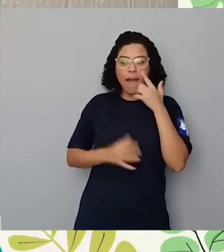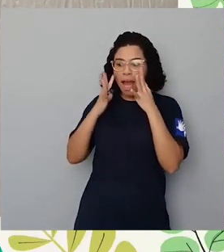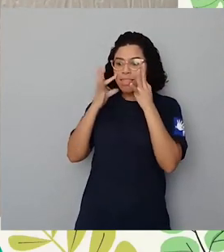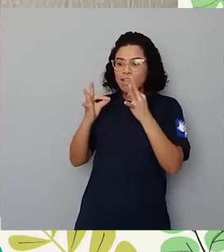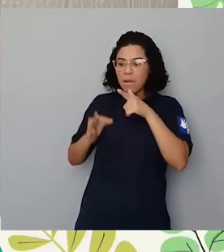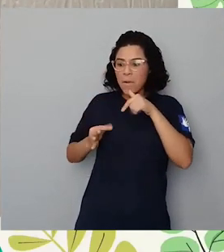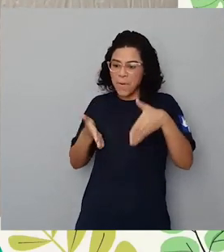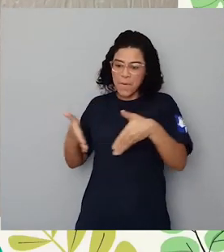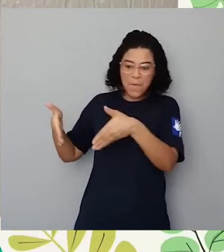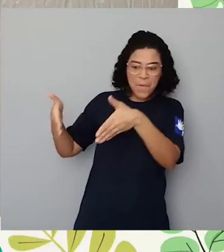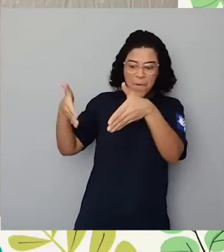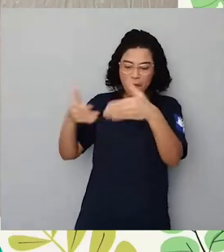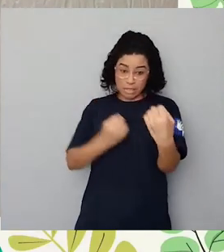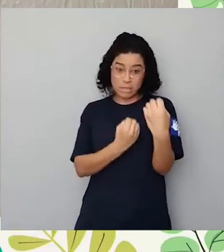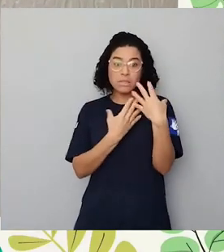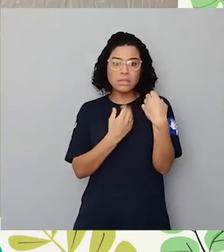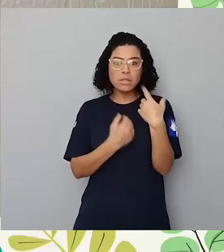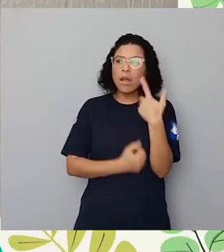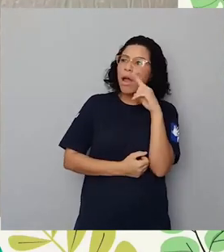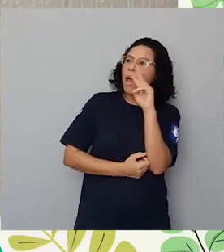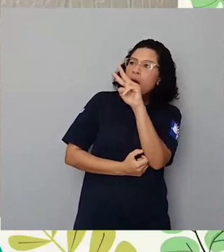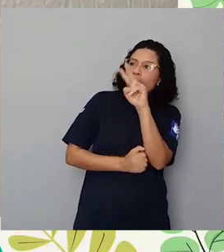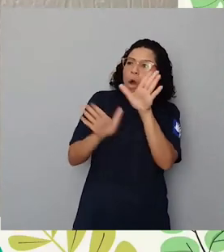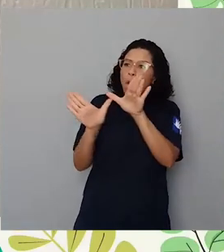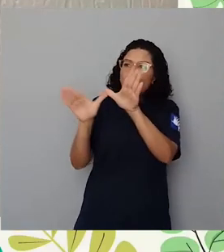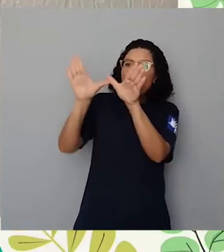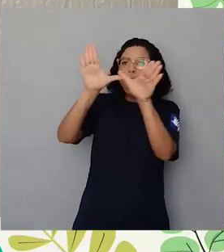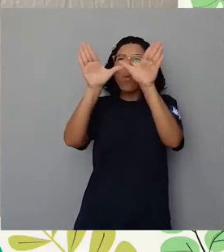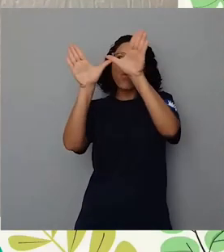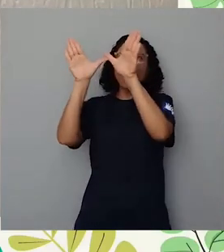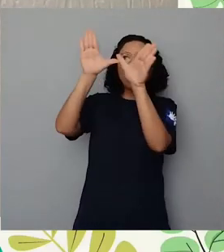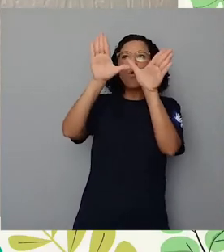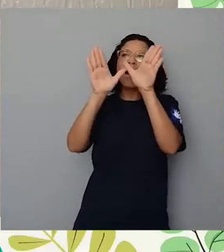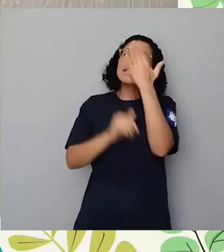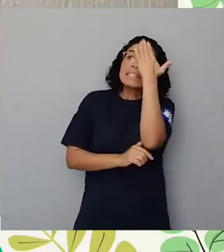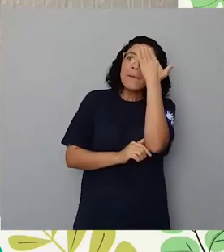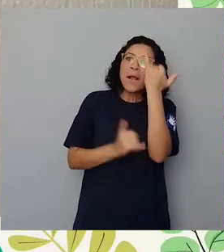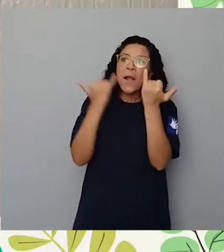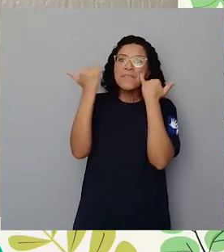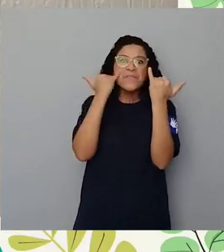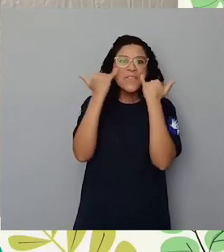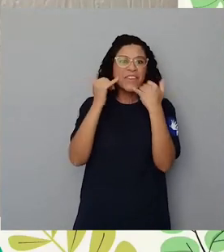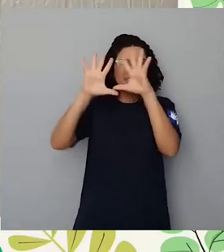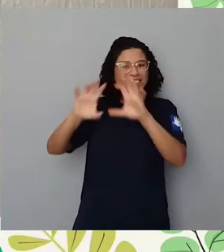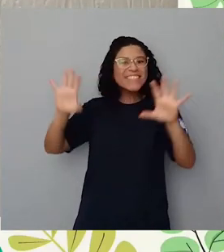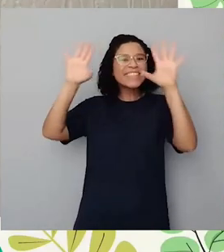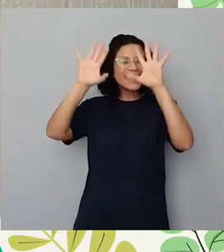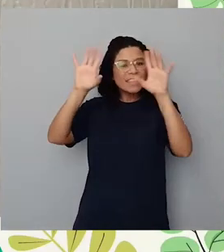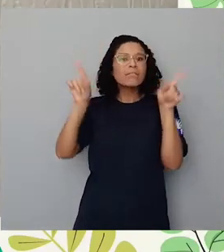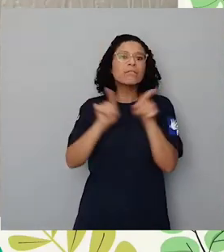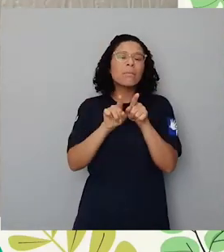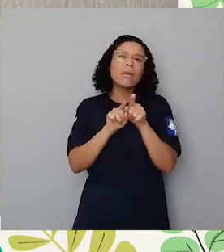contar. Nos ensinam a olhar o voo dos pássaros para ouvir notícias do céu. Nos ensinam